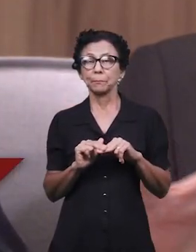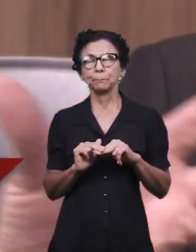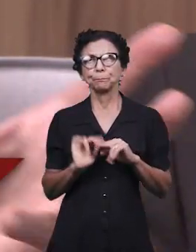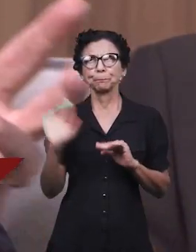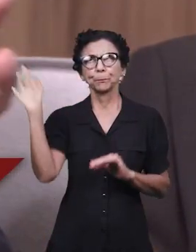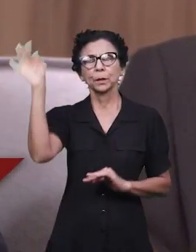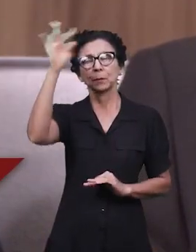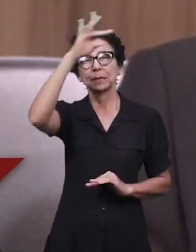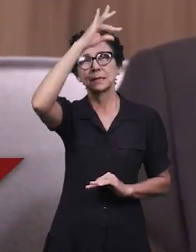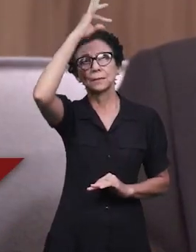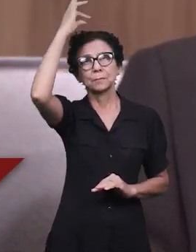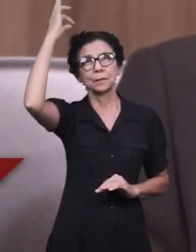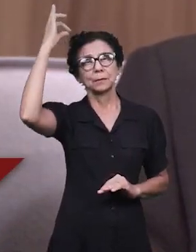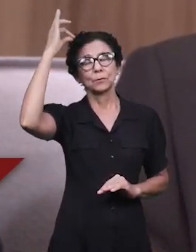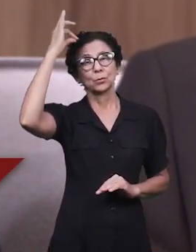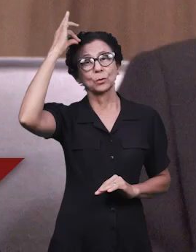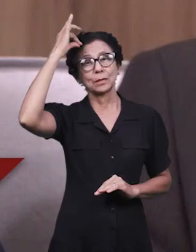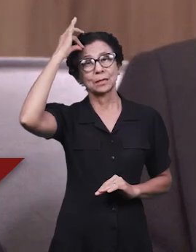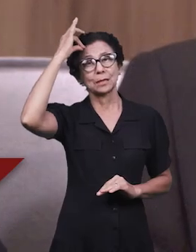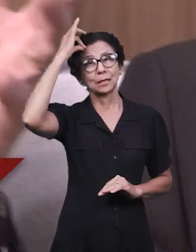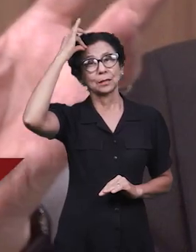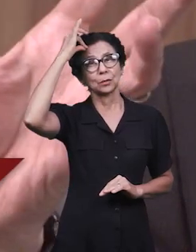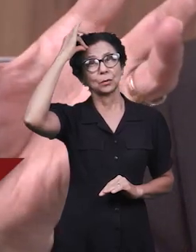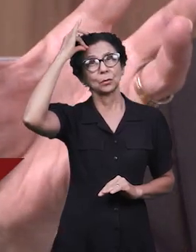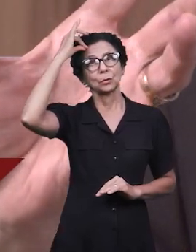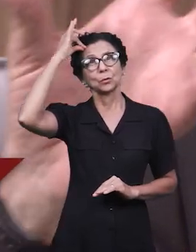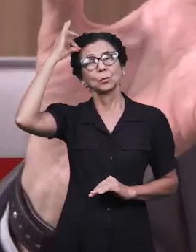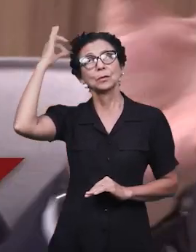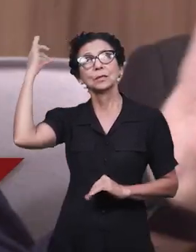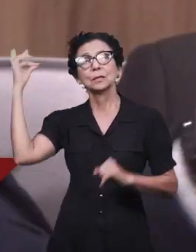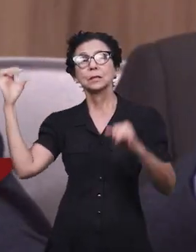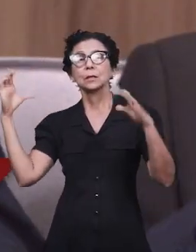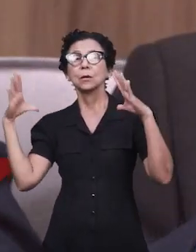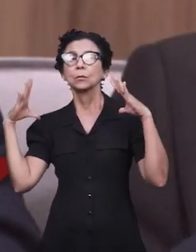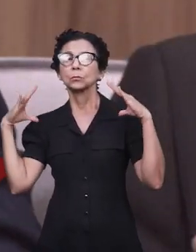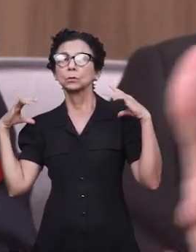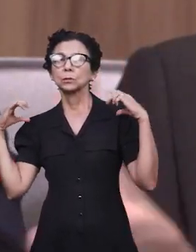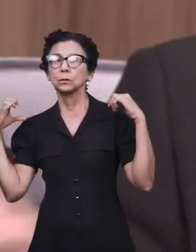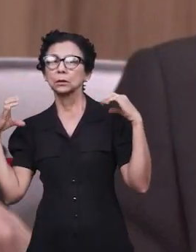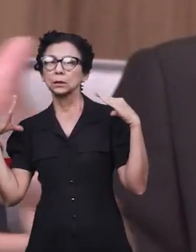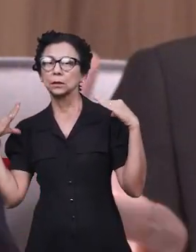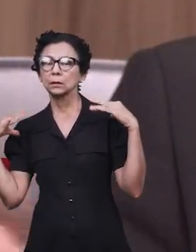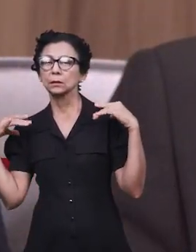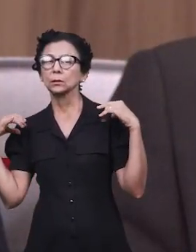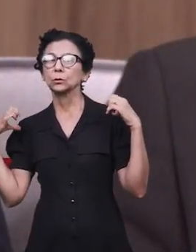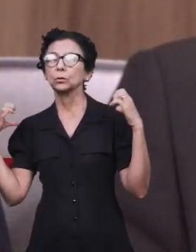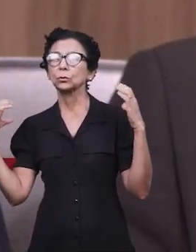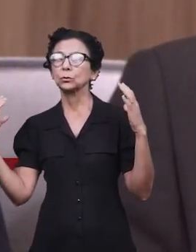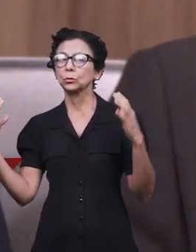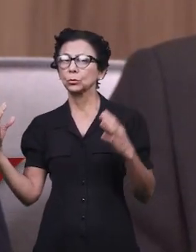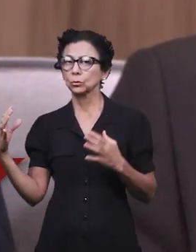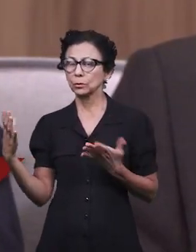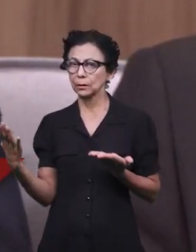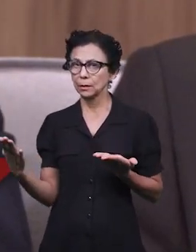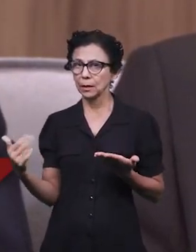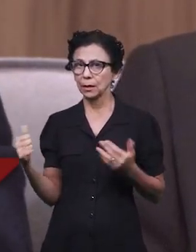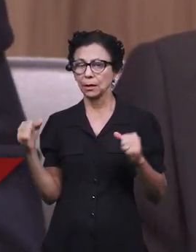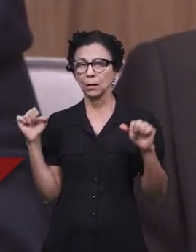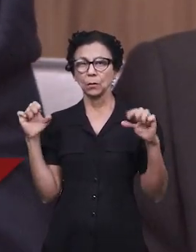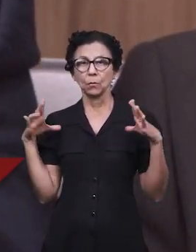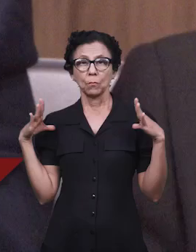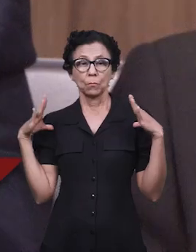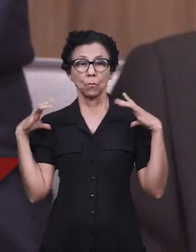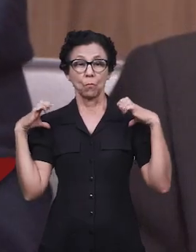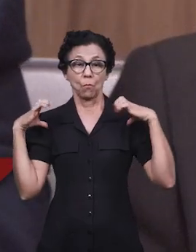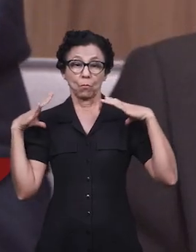são ministros de Deus. Então, o anjo, nós podemos e temos assim, dito que é